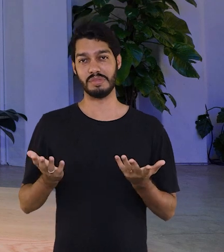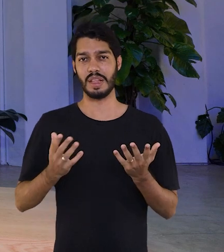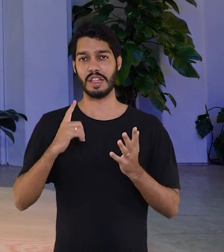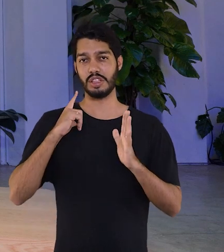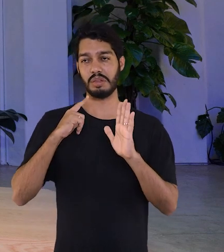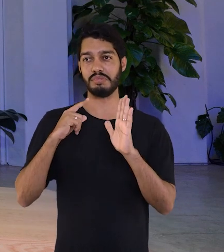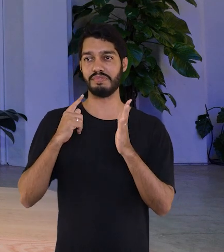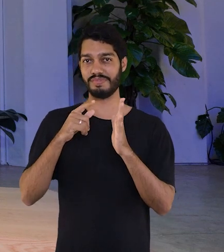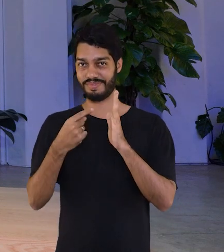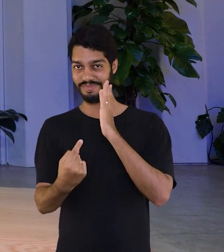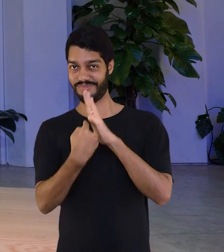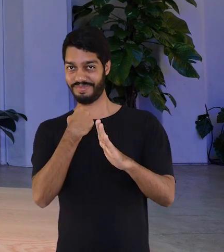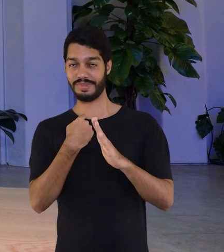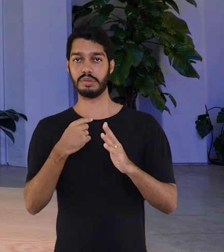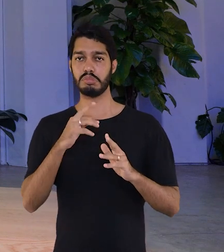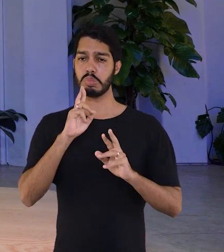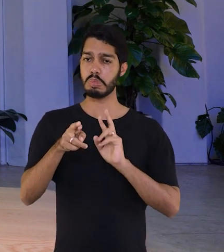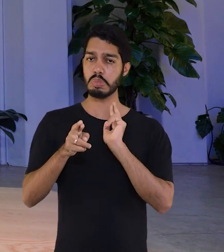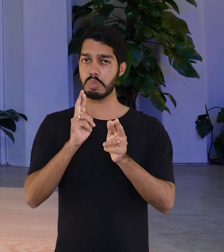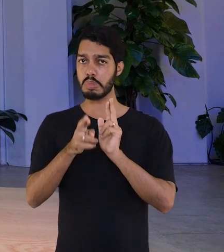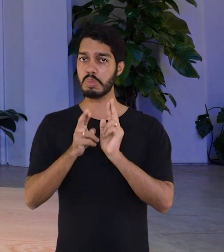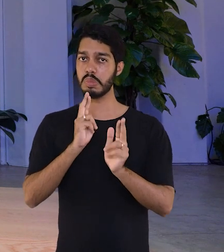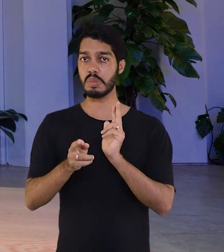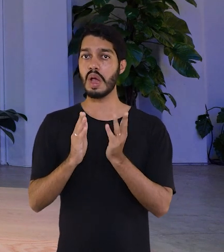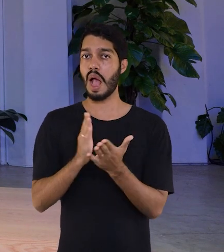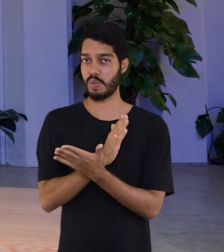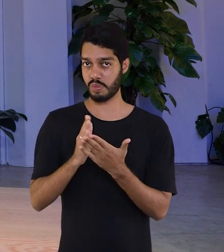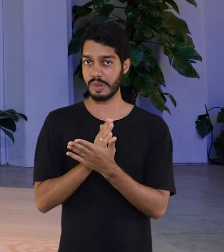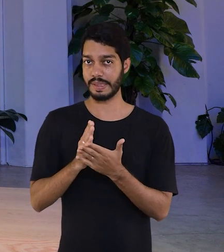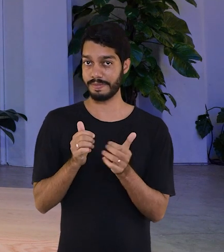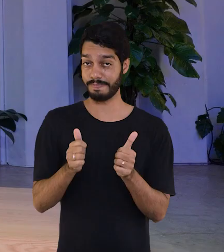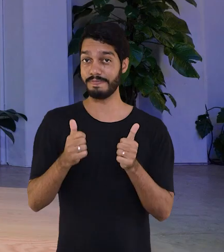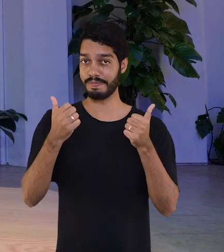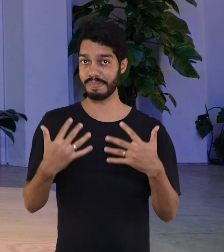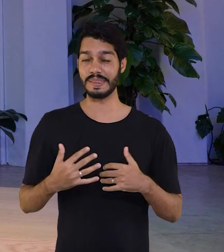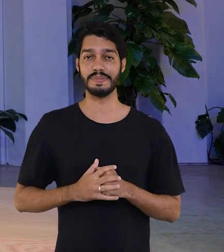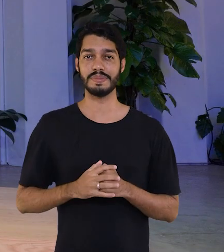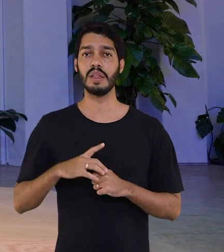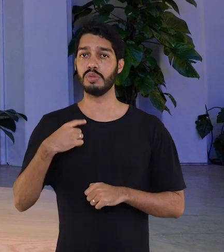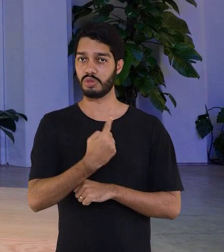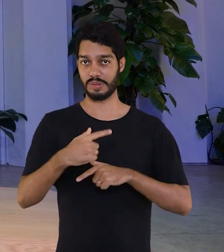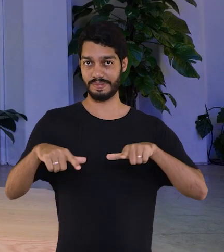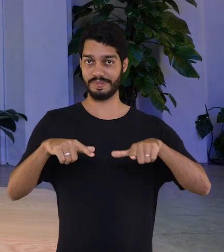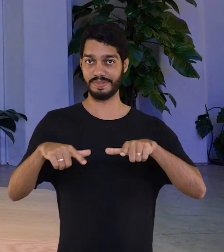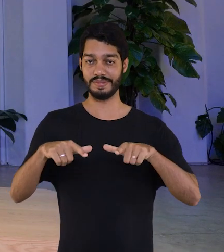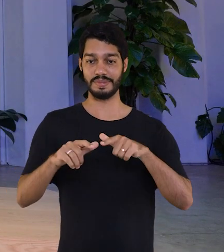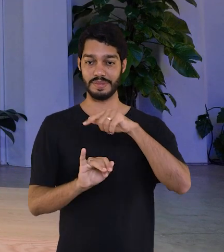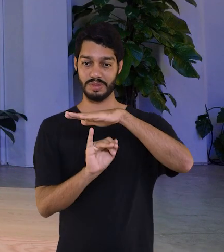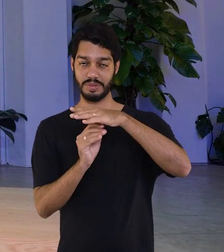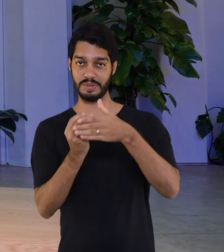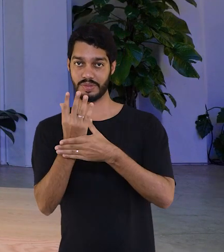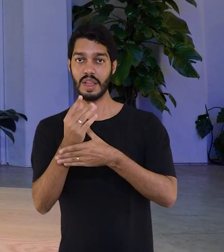Luiz, eu acho que tem algumas respostas para essa pergunta, assim. Então, o nosso trabalho como fundação